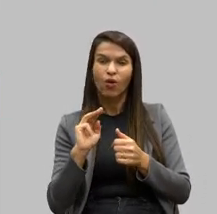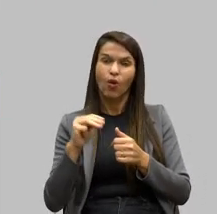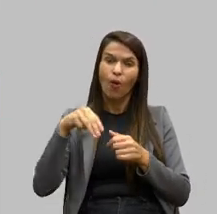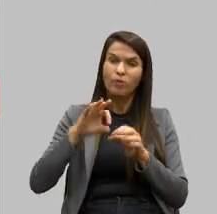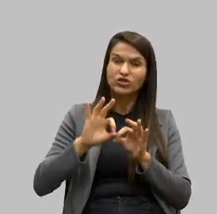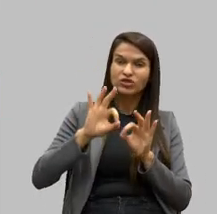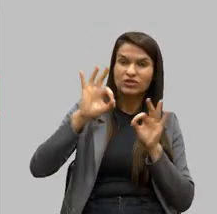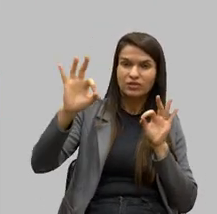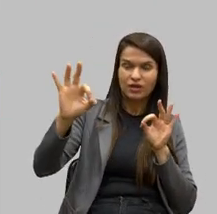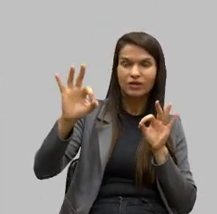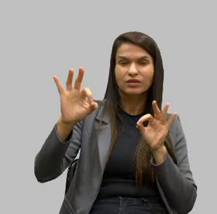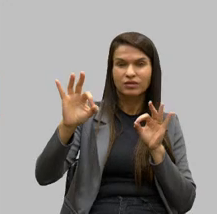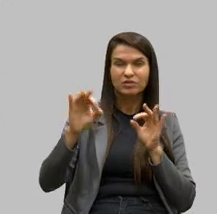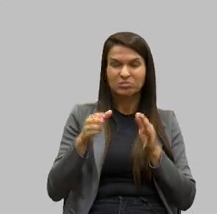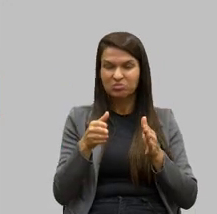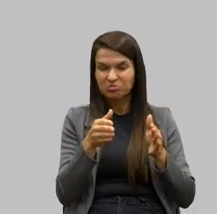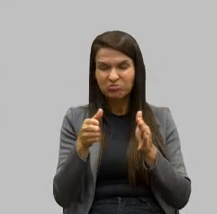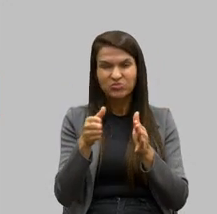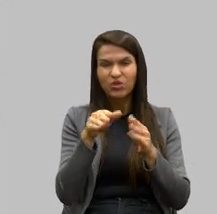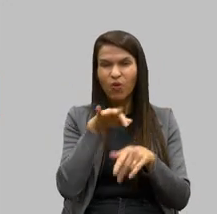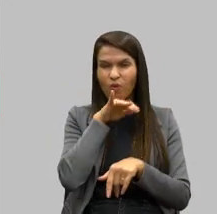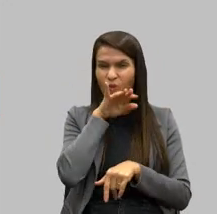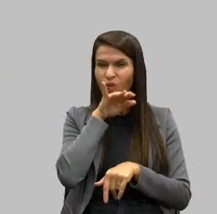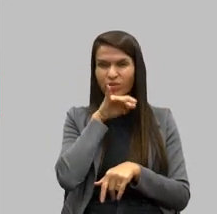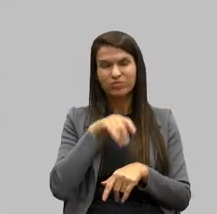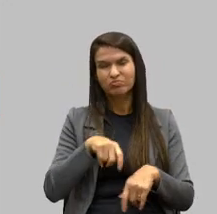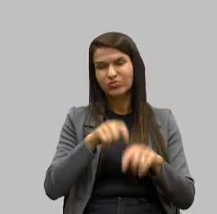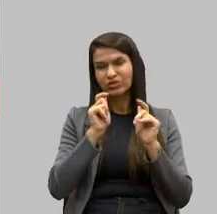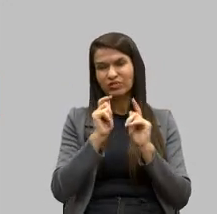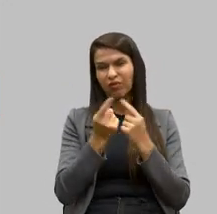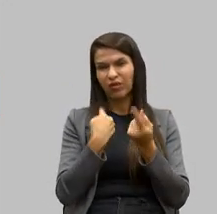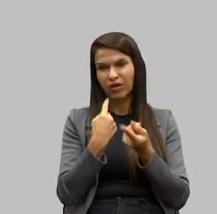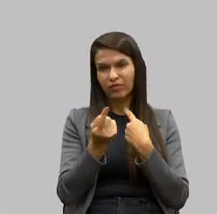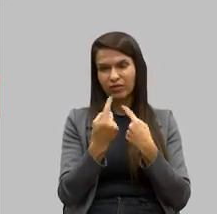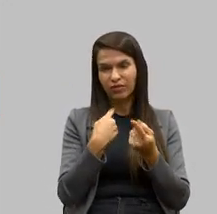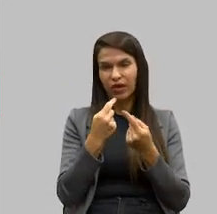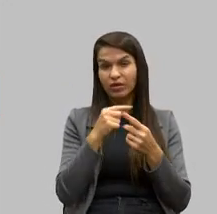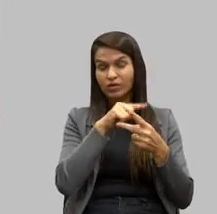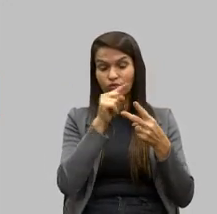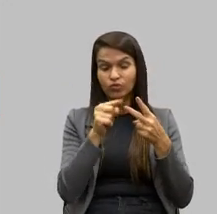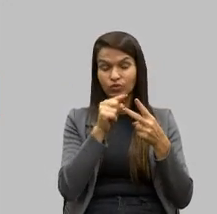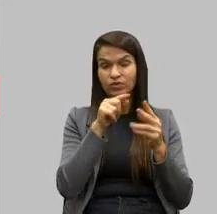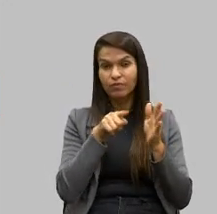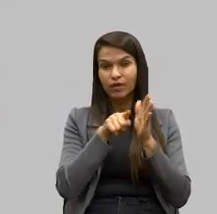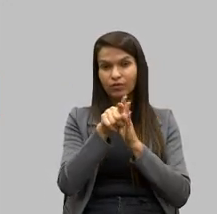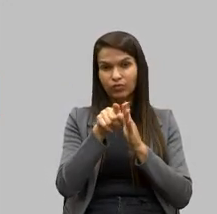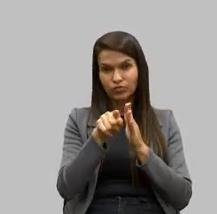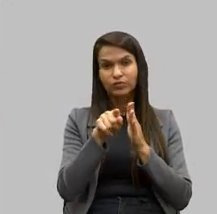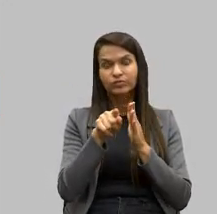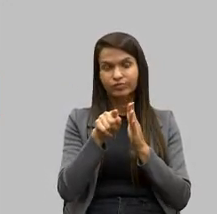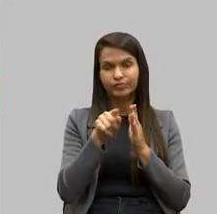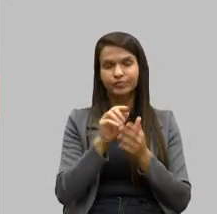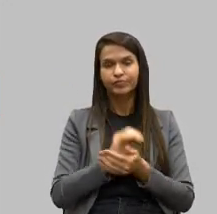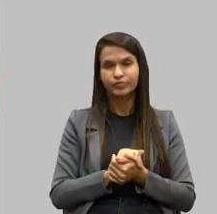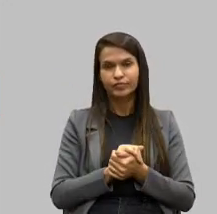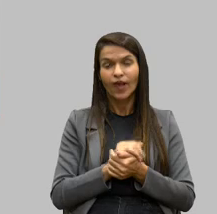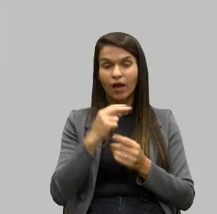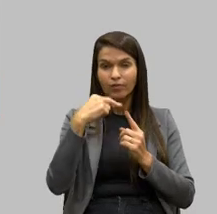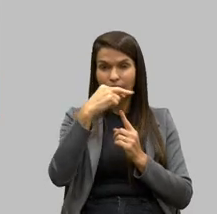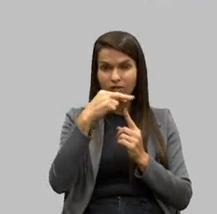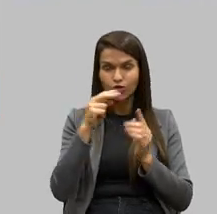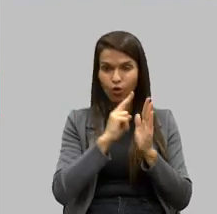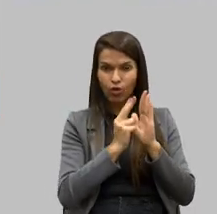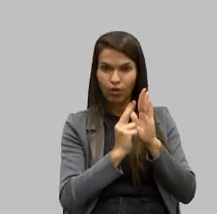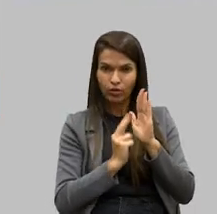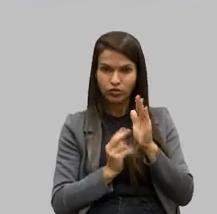distância, numa estrada horrorosa que não tem condição de trafegar. Então, são duas perguntas sobre esse segundo ponto. A perspectiva de nomeação